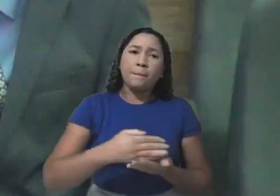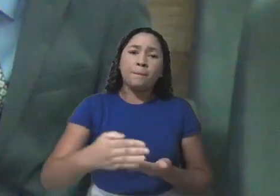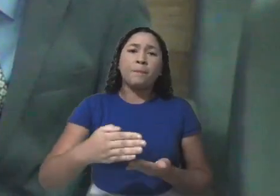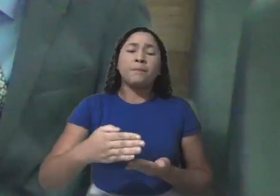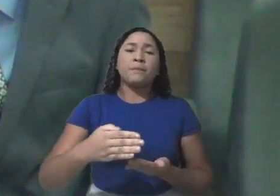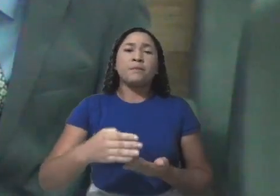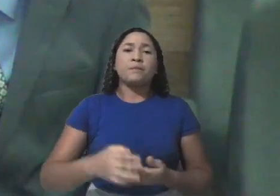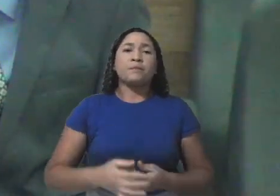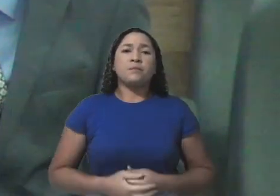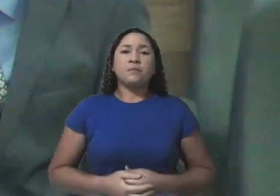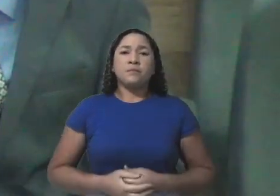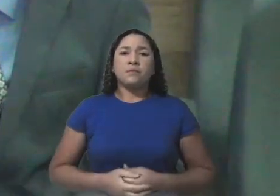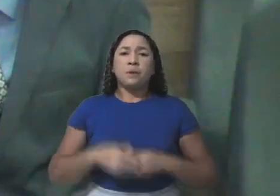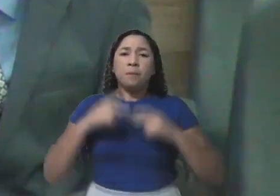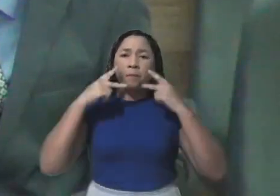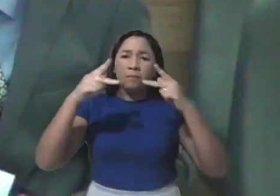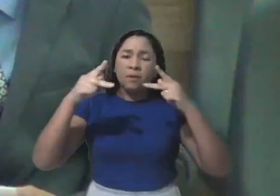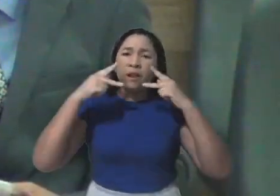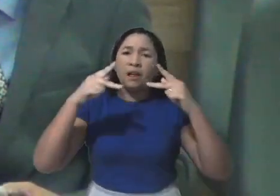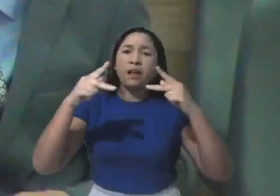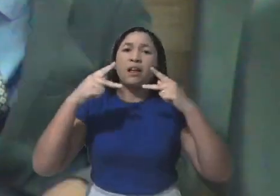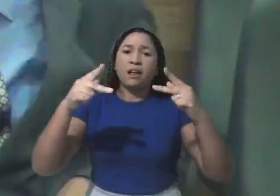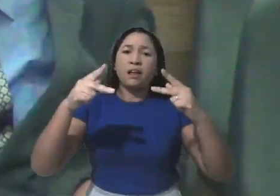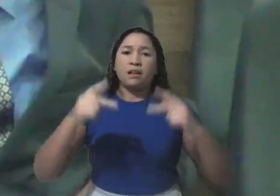protestantes. Somos